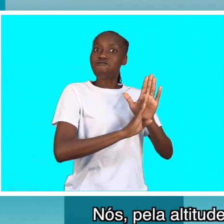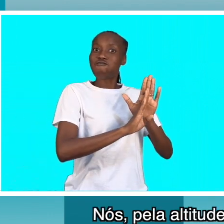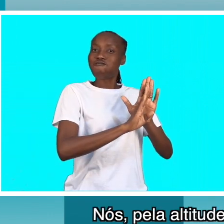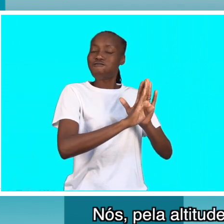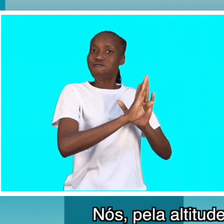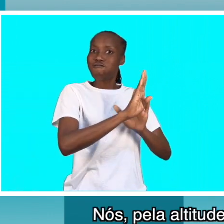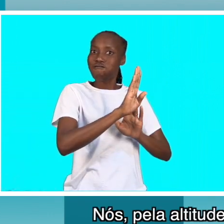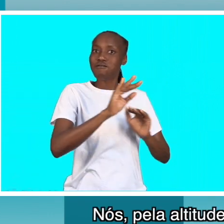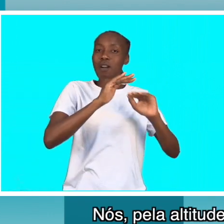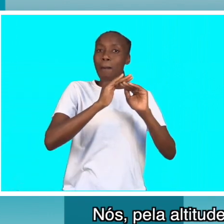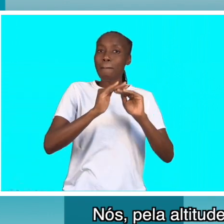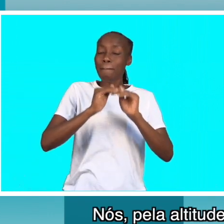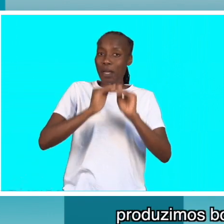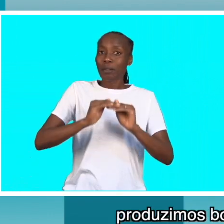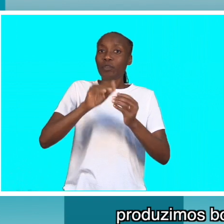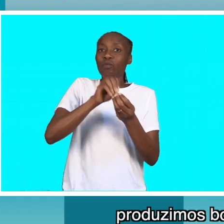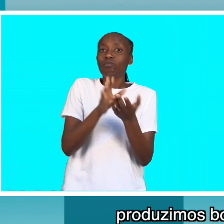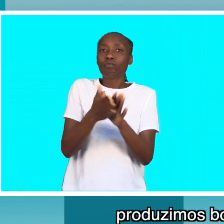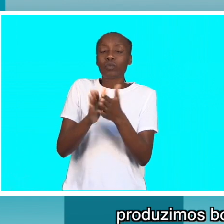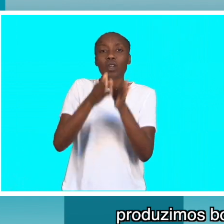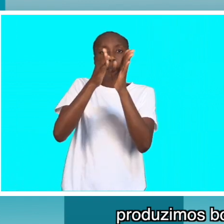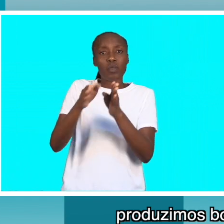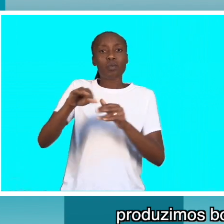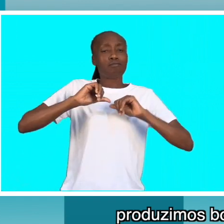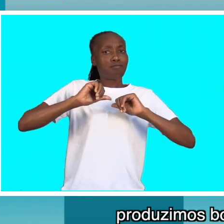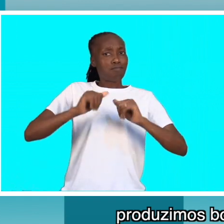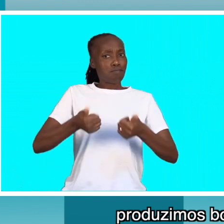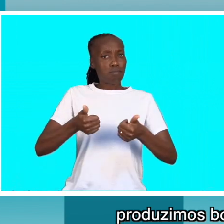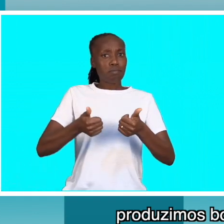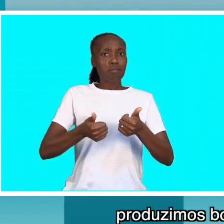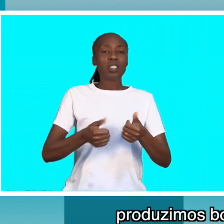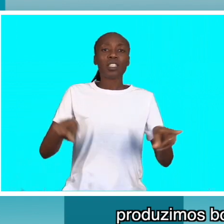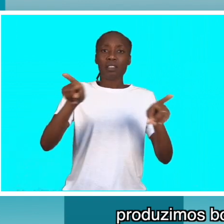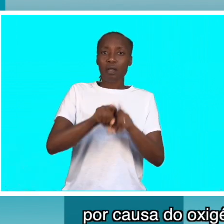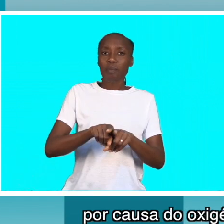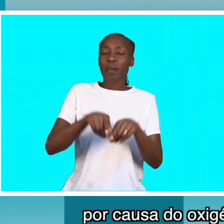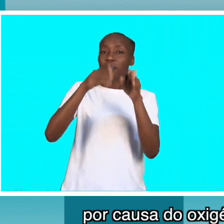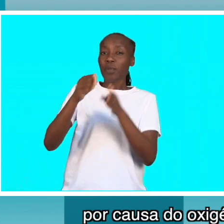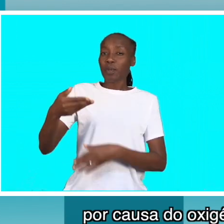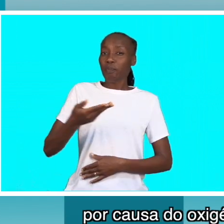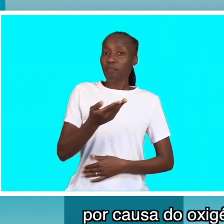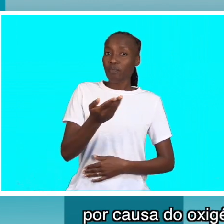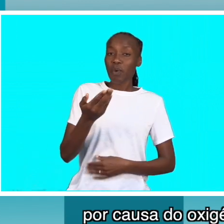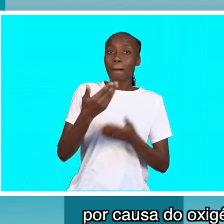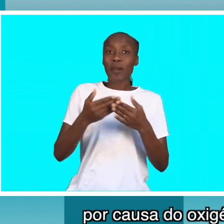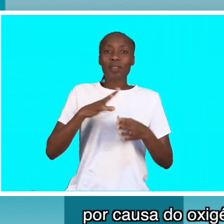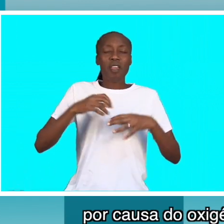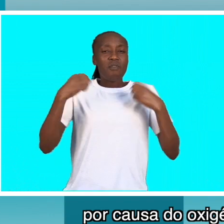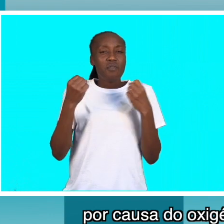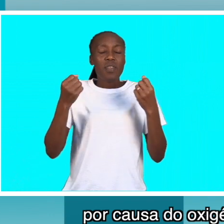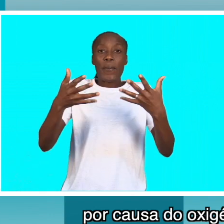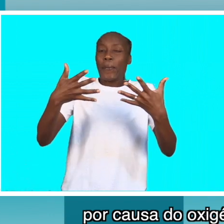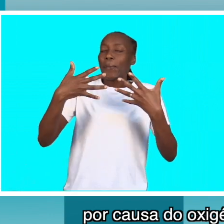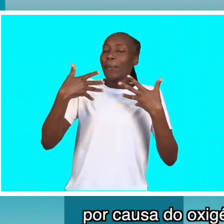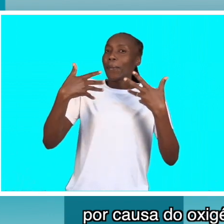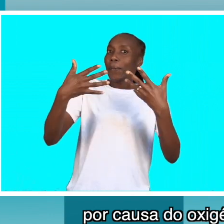que nós estamos em relação ao nível do mar, nós produzimos boas pessoas e bons atletas, por causa do